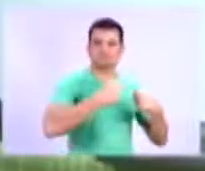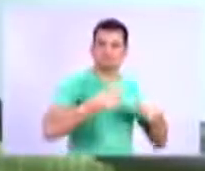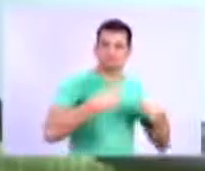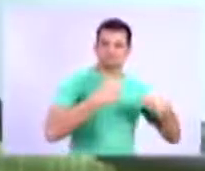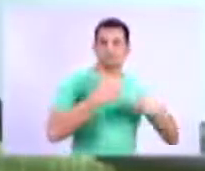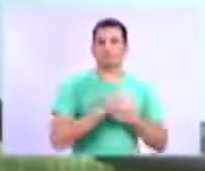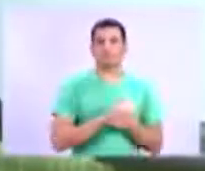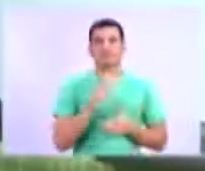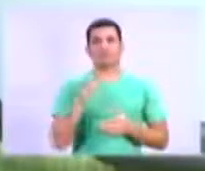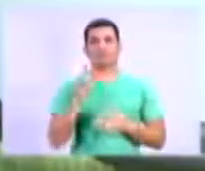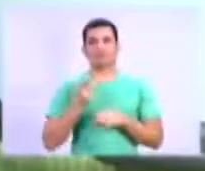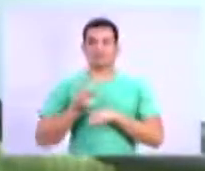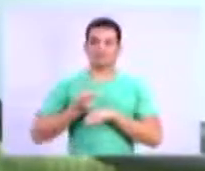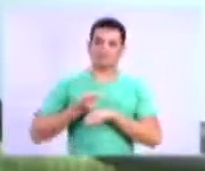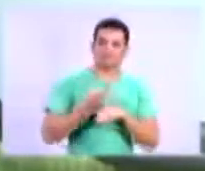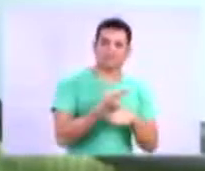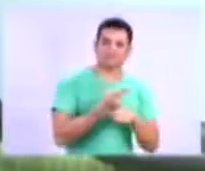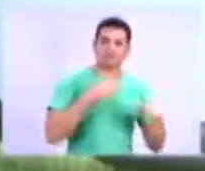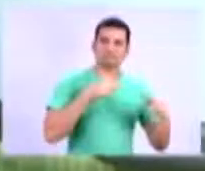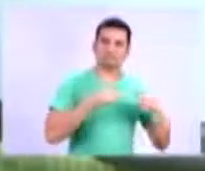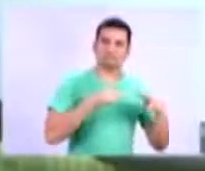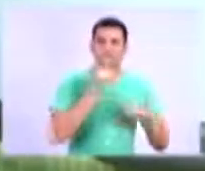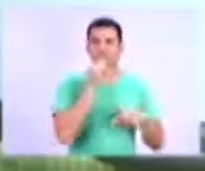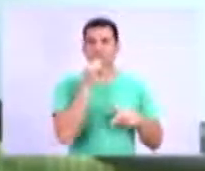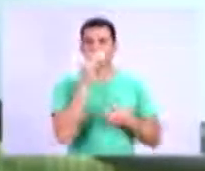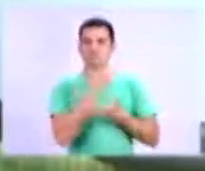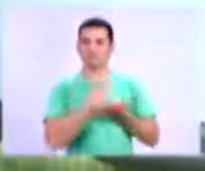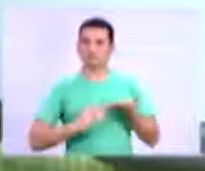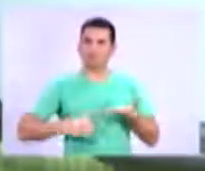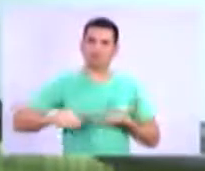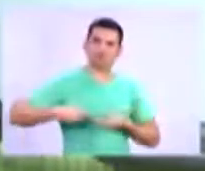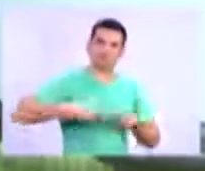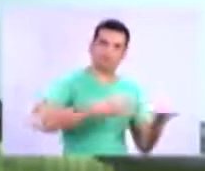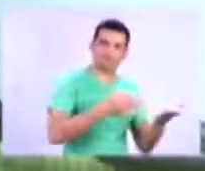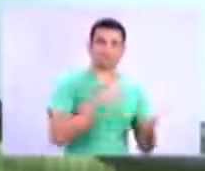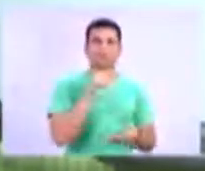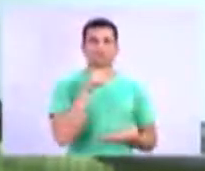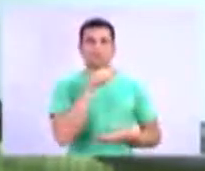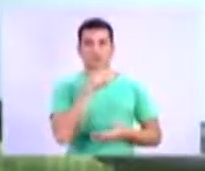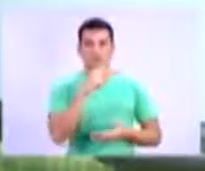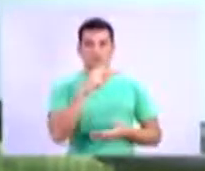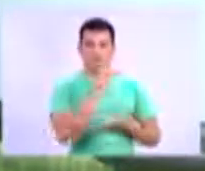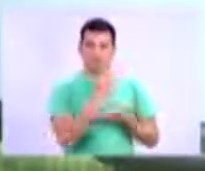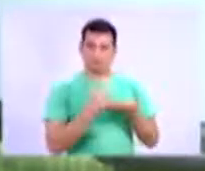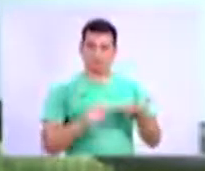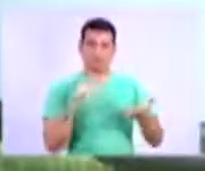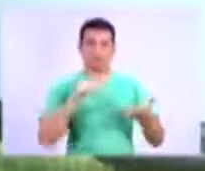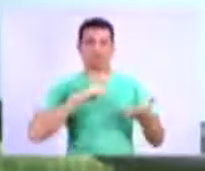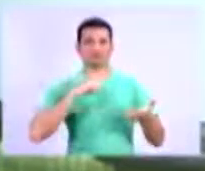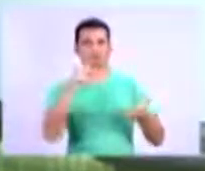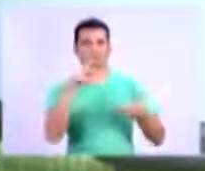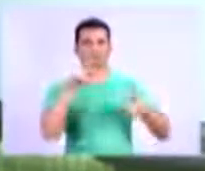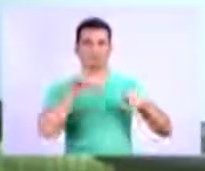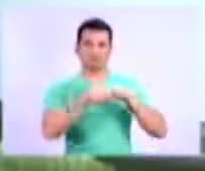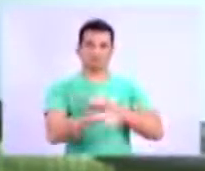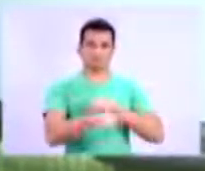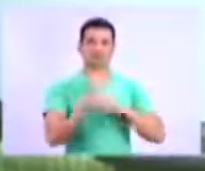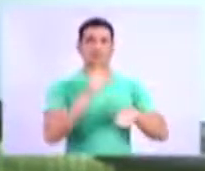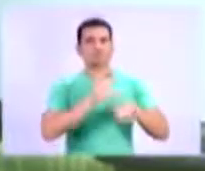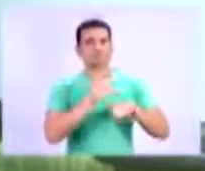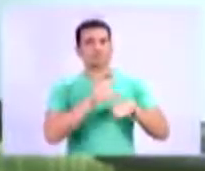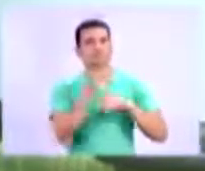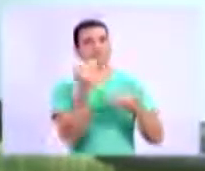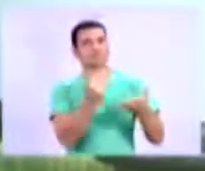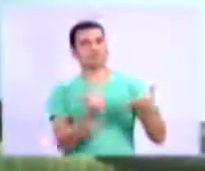você vai procurar um emprego, por exemplo, que você manda o seu currículo e lá no seu currículo está a sua formação, os cursos que